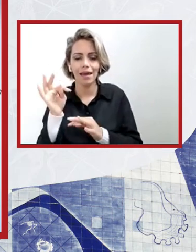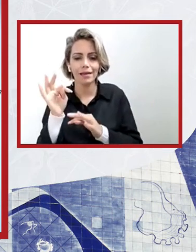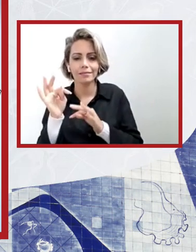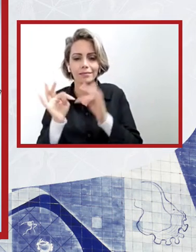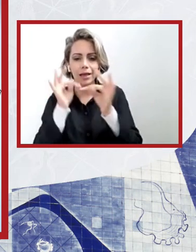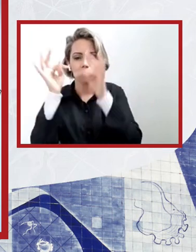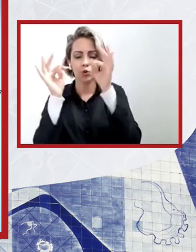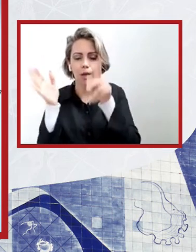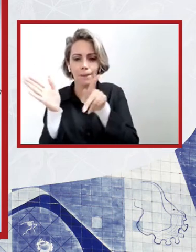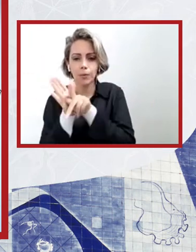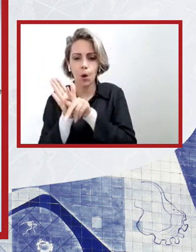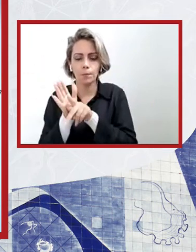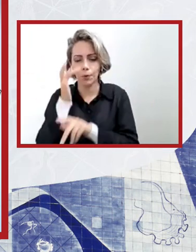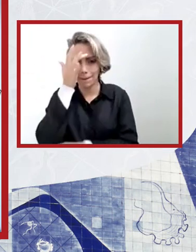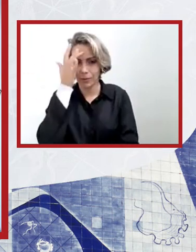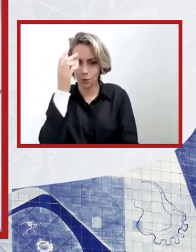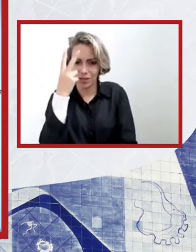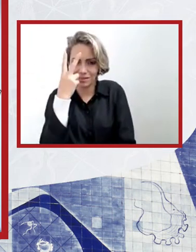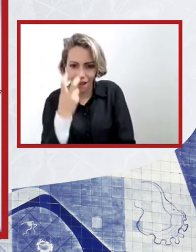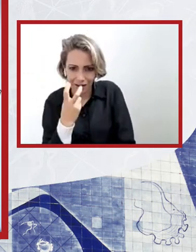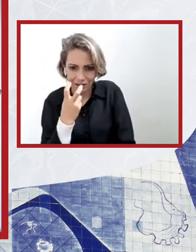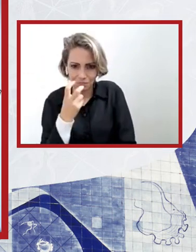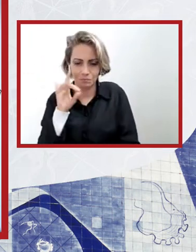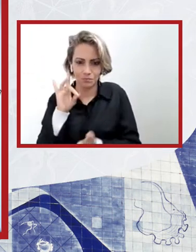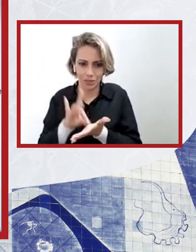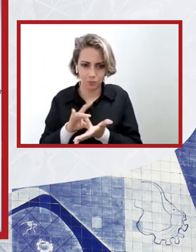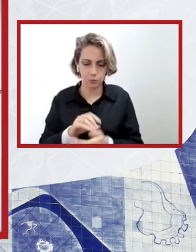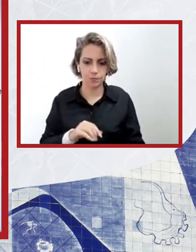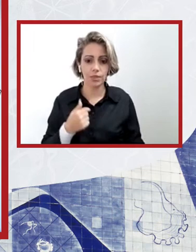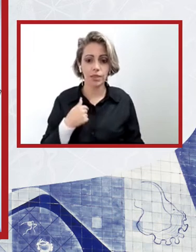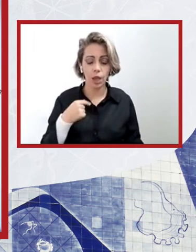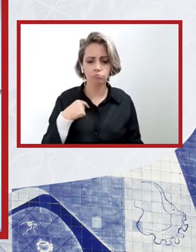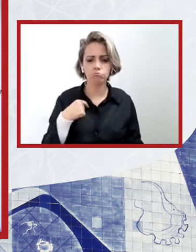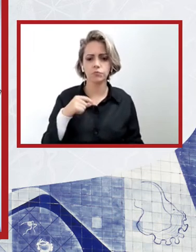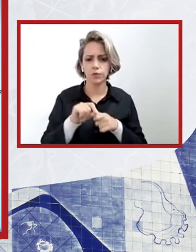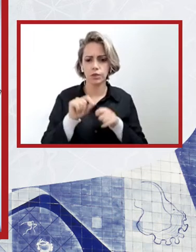questionário socioeconômico, e nesse questionário